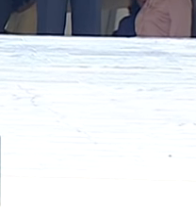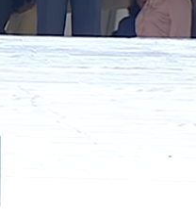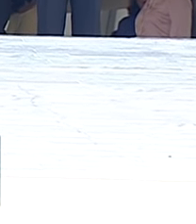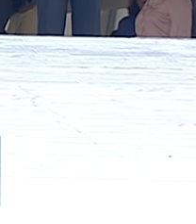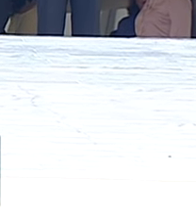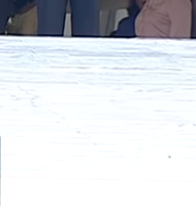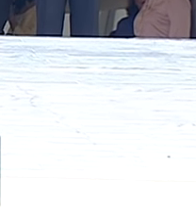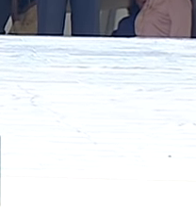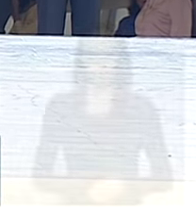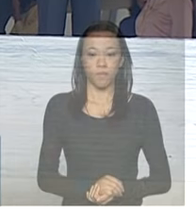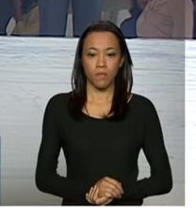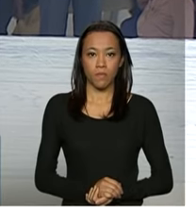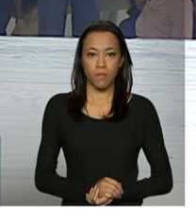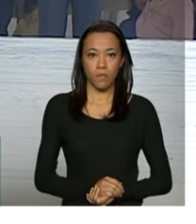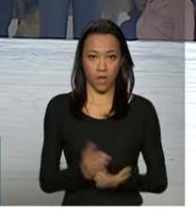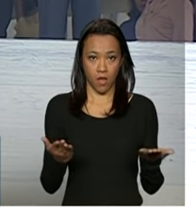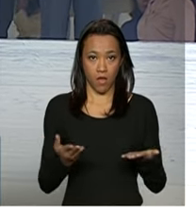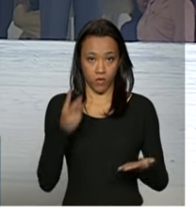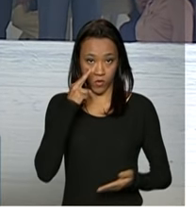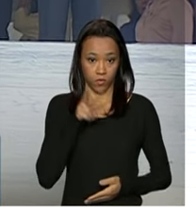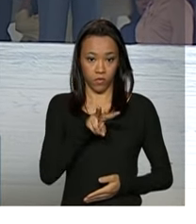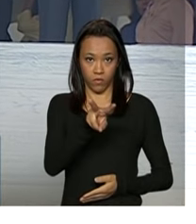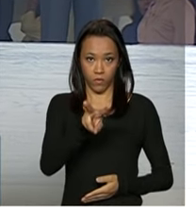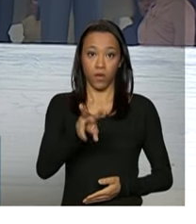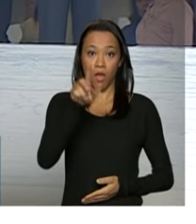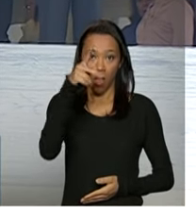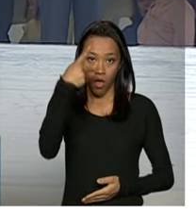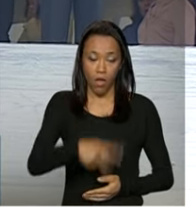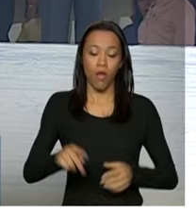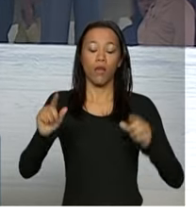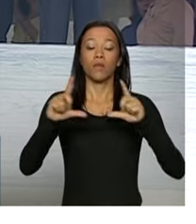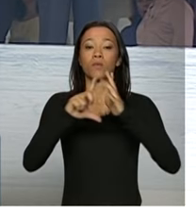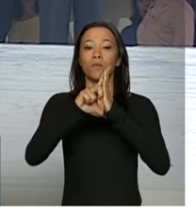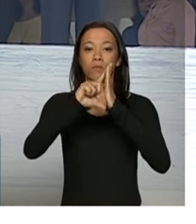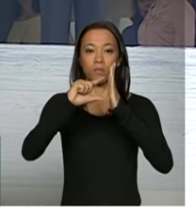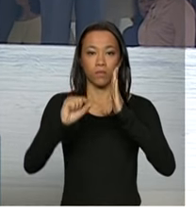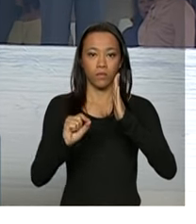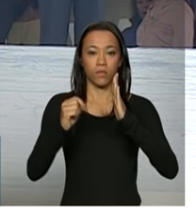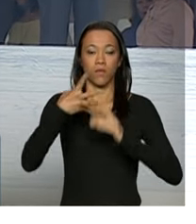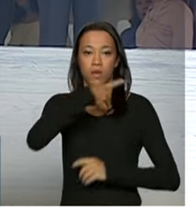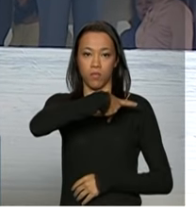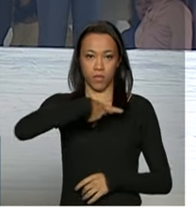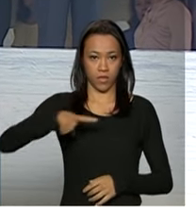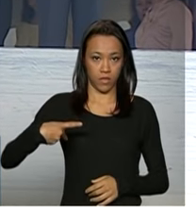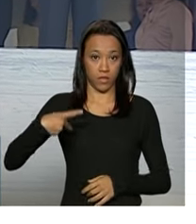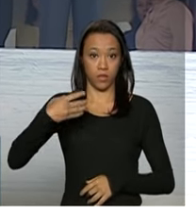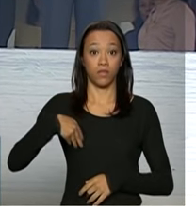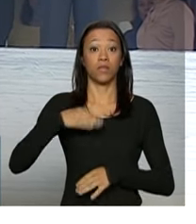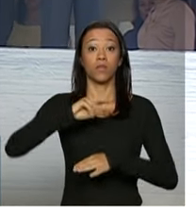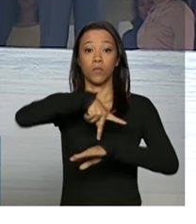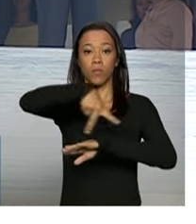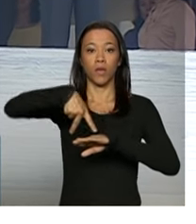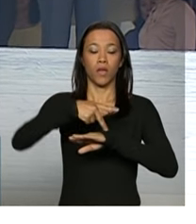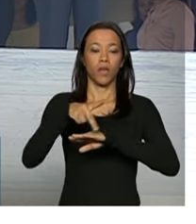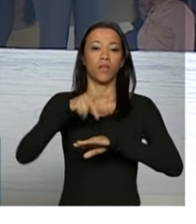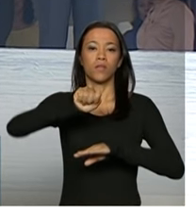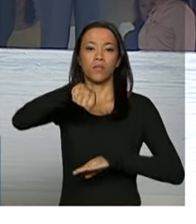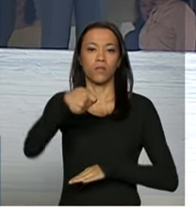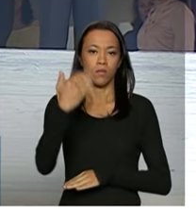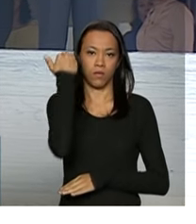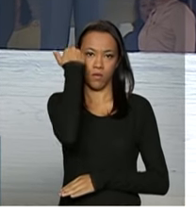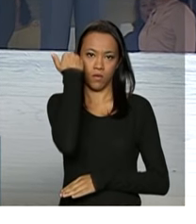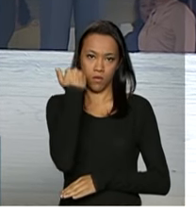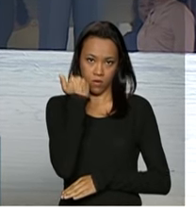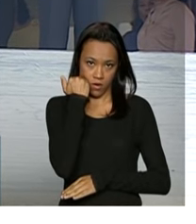Essas são imagens ao vivo do Palácio do Planalto. A presidenta da República da Coreia, Park Geun-hye,